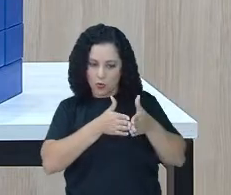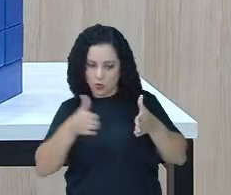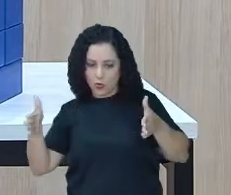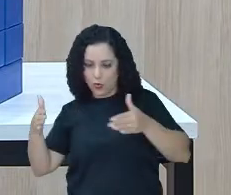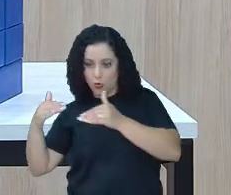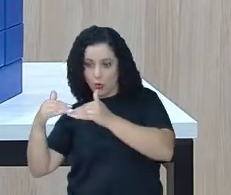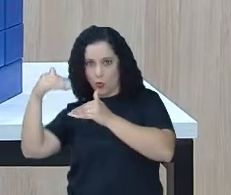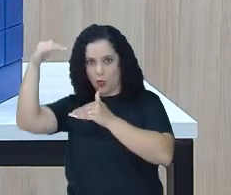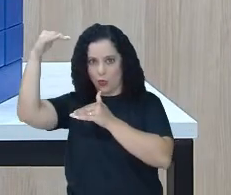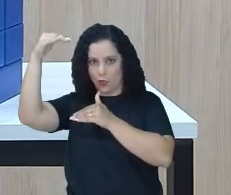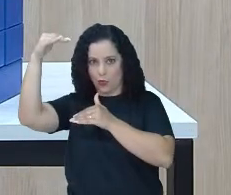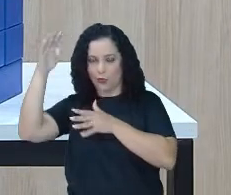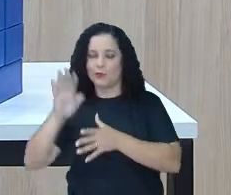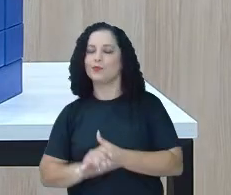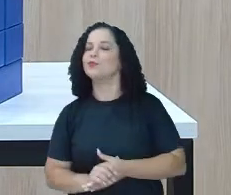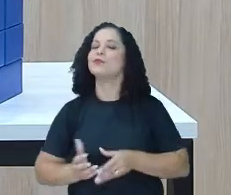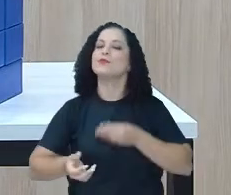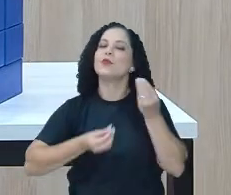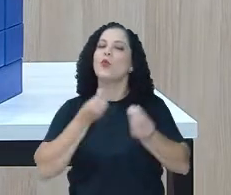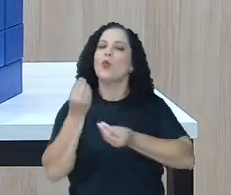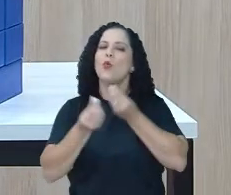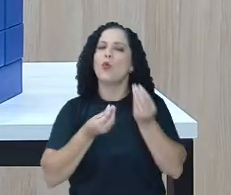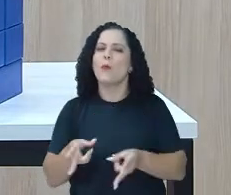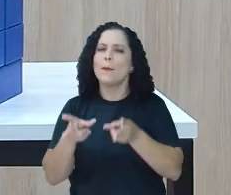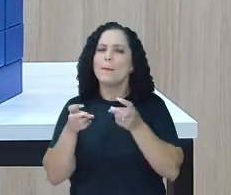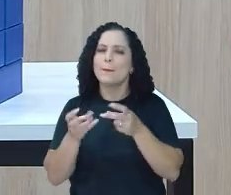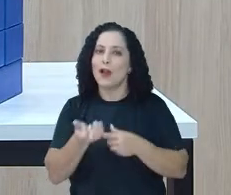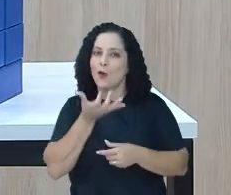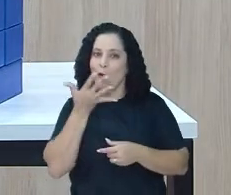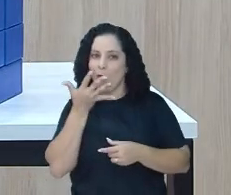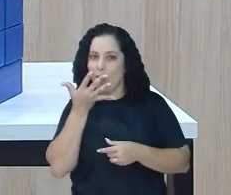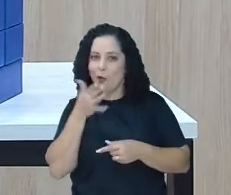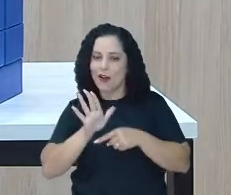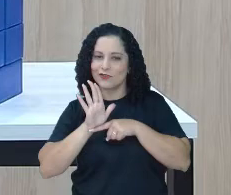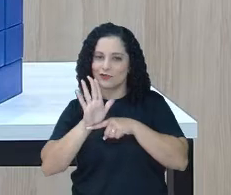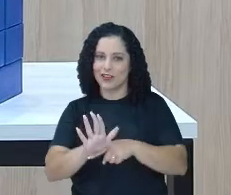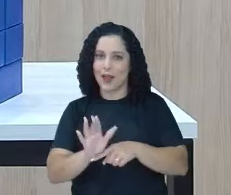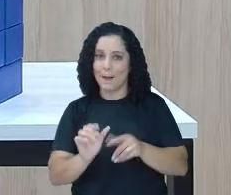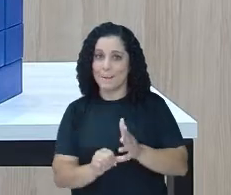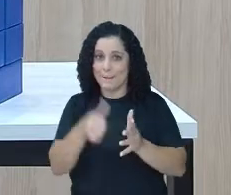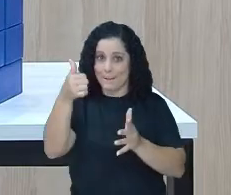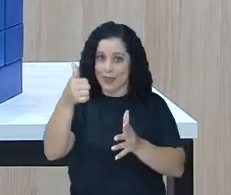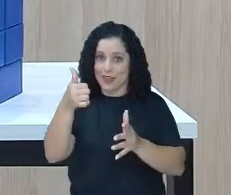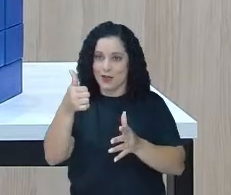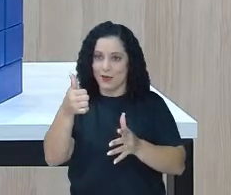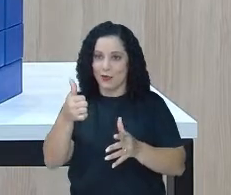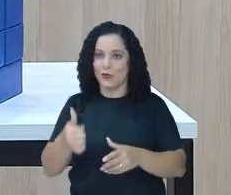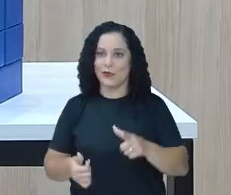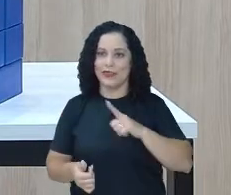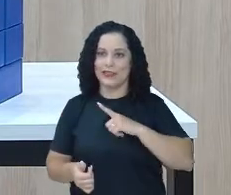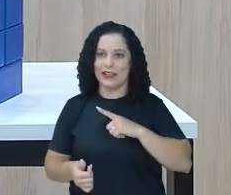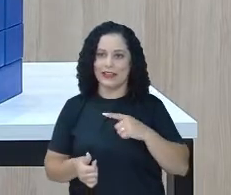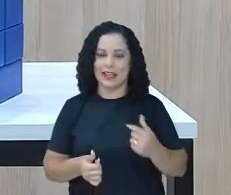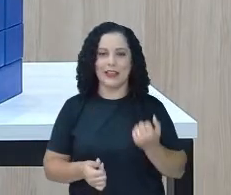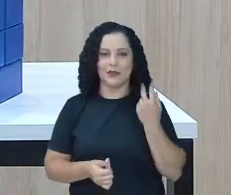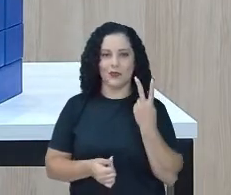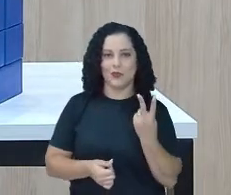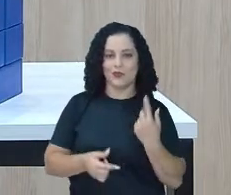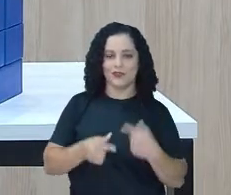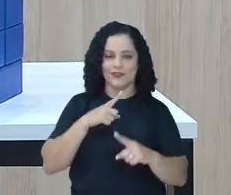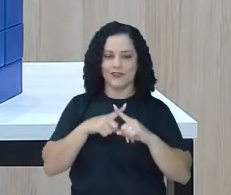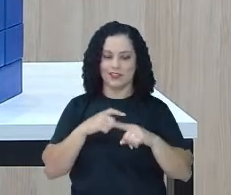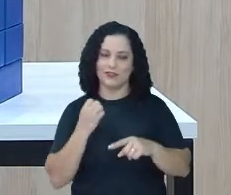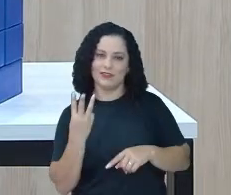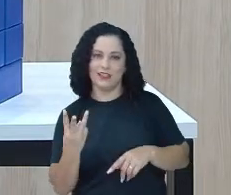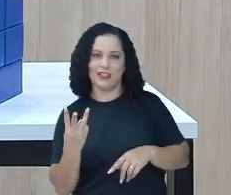multiplicação. Mas como a gente percebe, aqui as cores ajudaram a você fazer primeiro o 2 vezes o 3, que seria